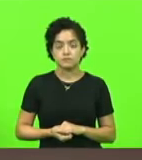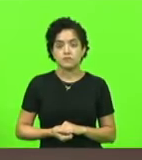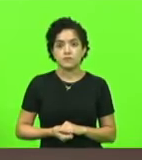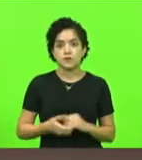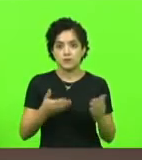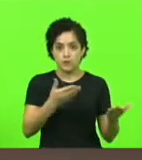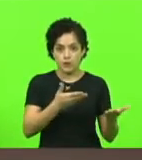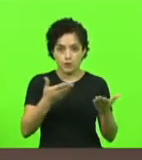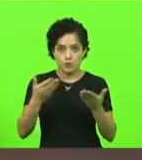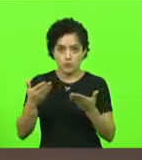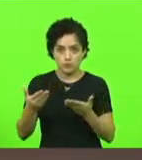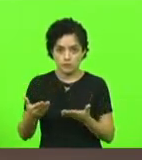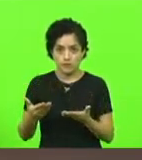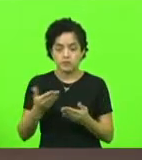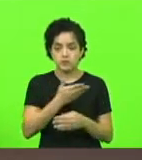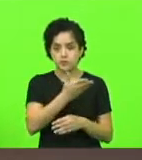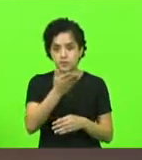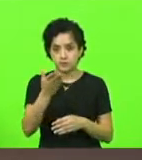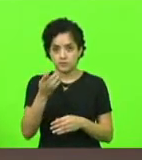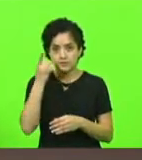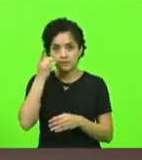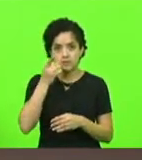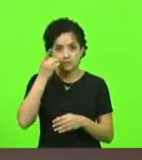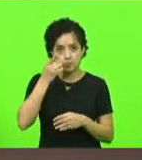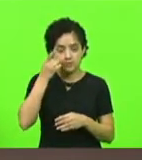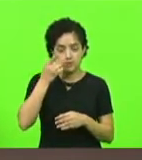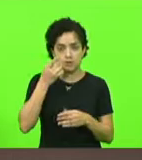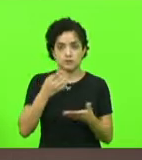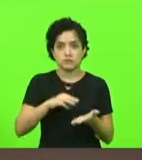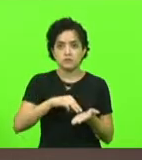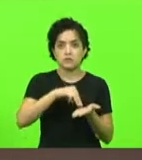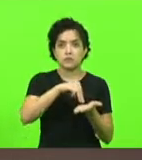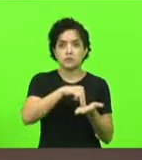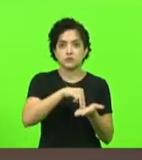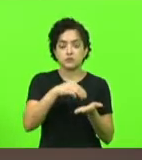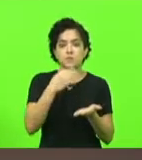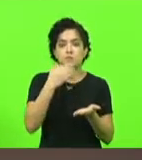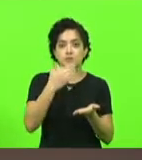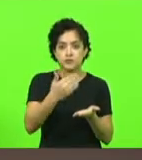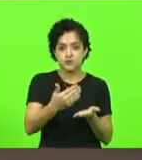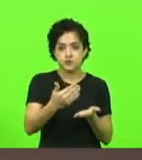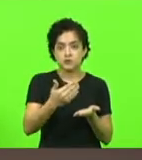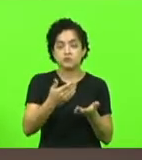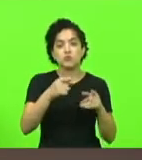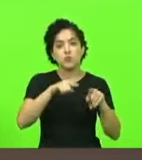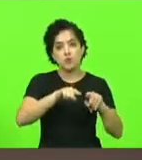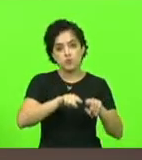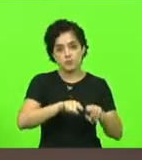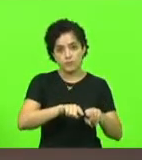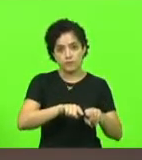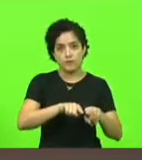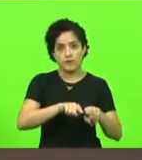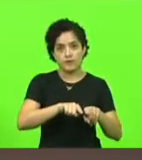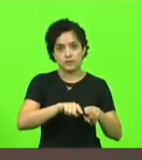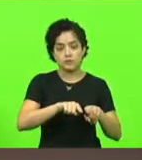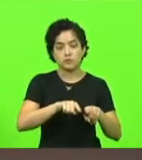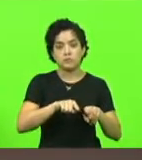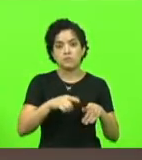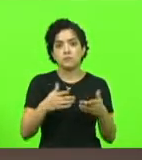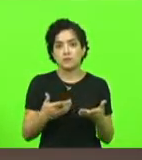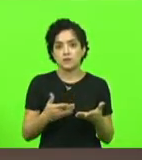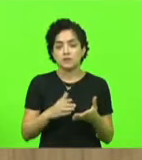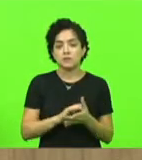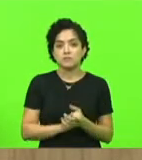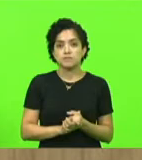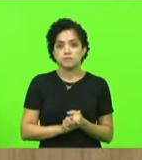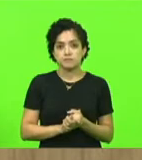os deputados que queiram subscrever essa moção, né, solicitando um convênio para a revitalização do Alto Vale,